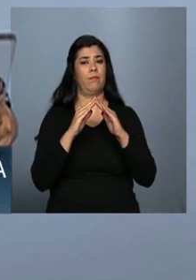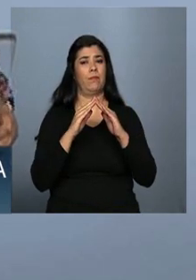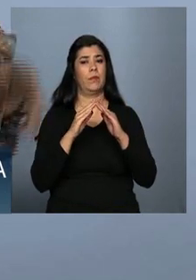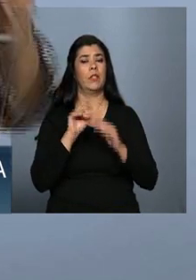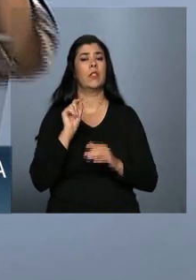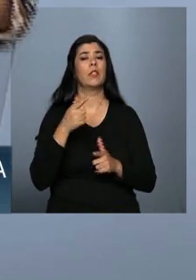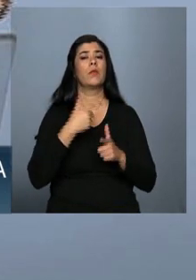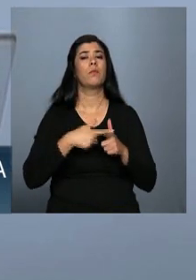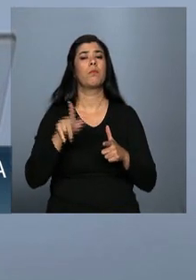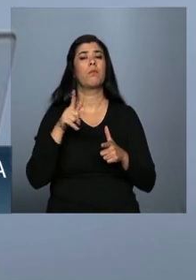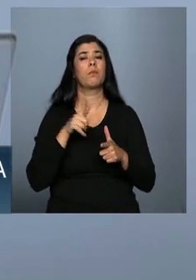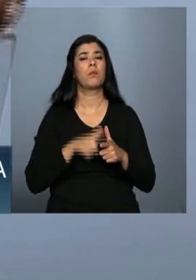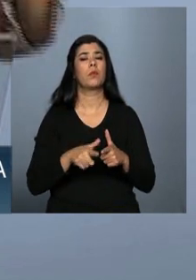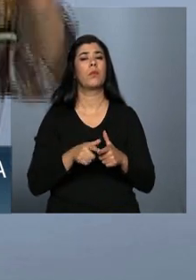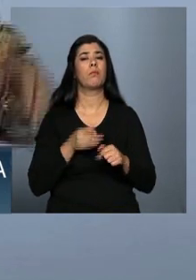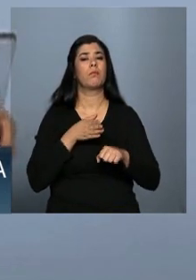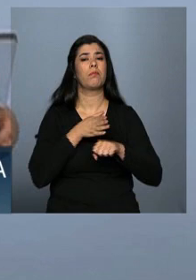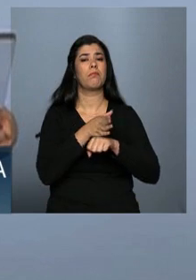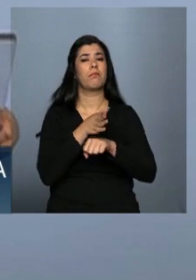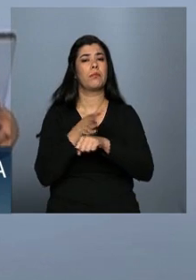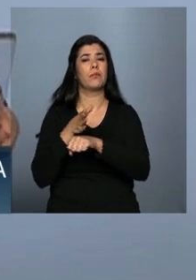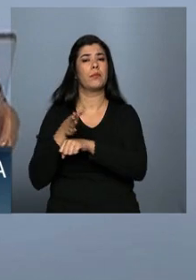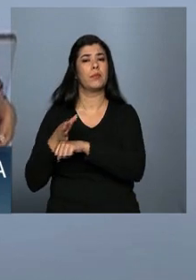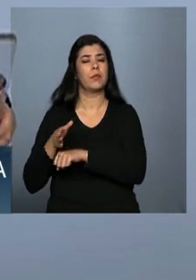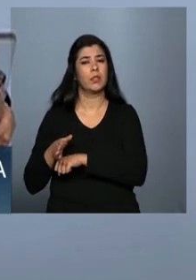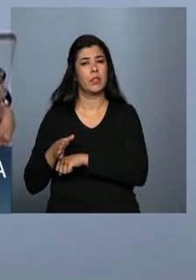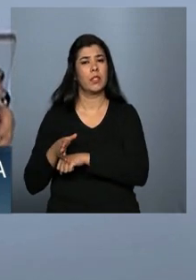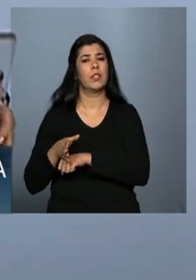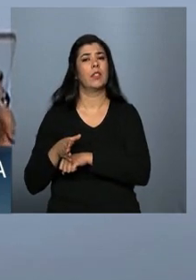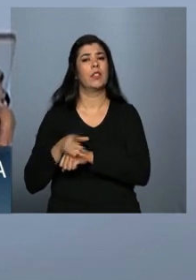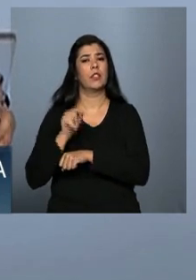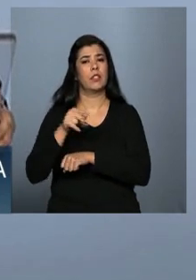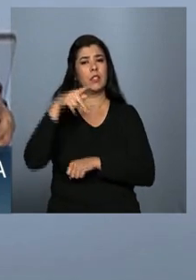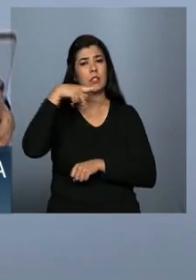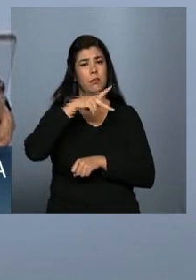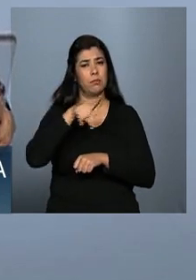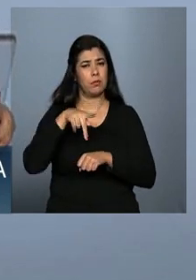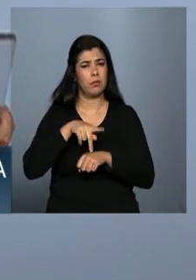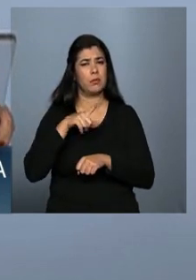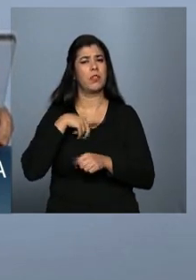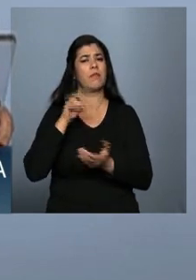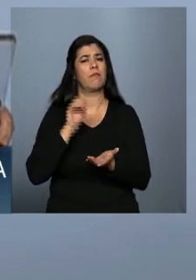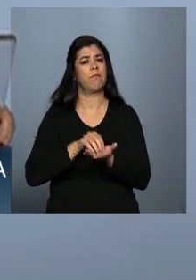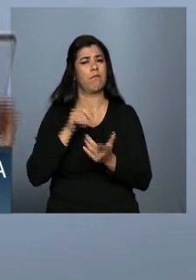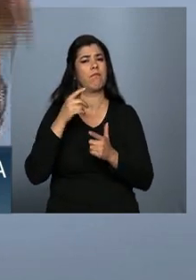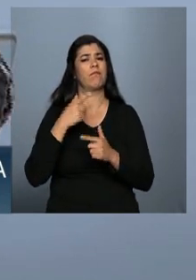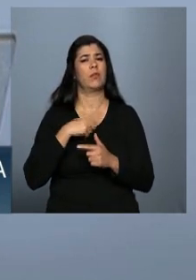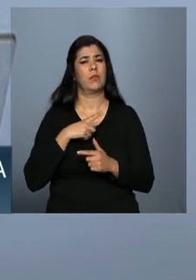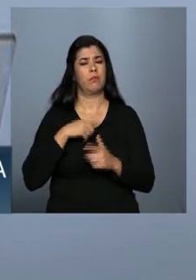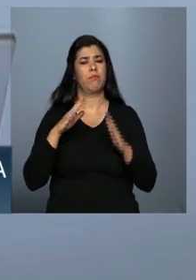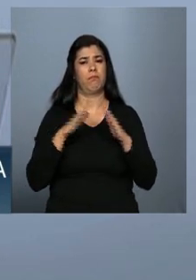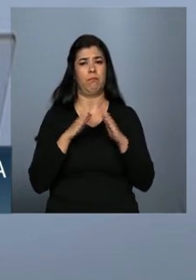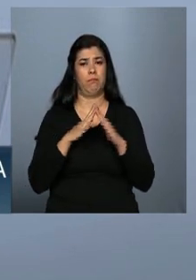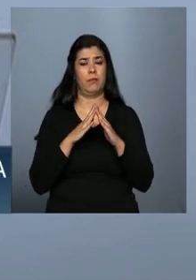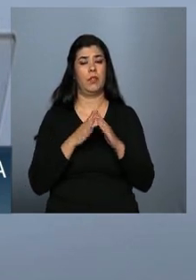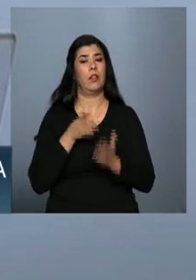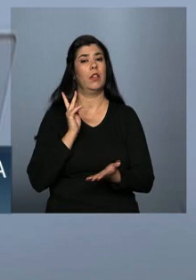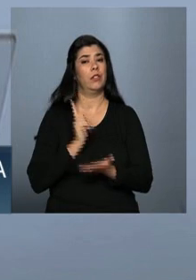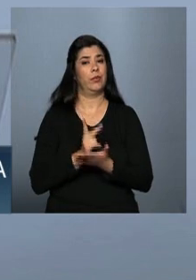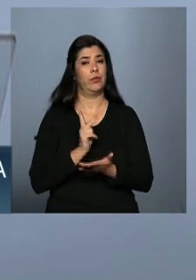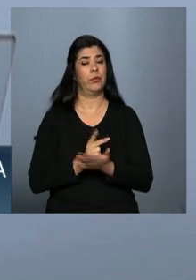O problema do acesso da população desse país à casa própria. Mesmo